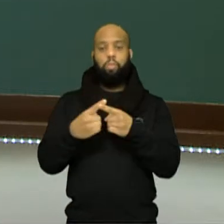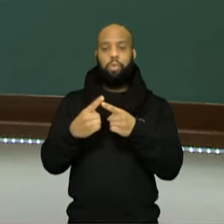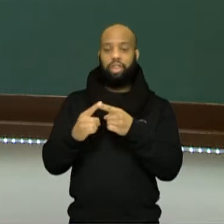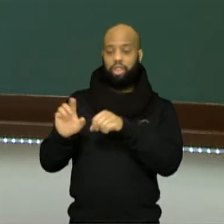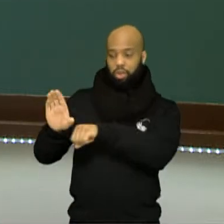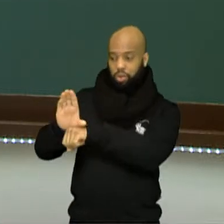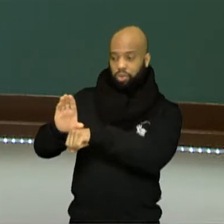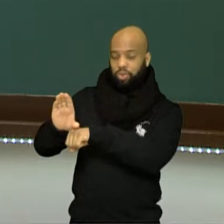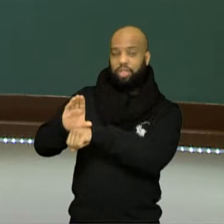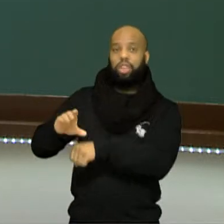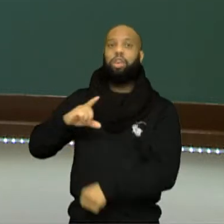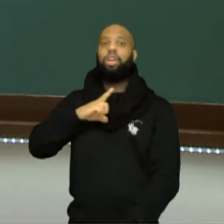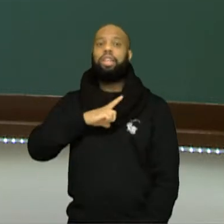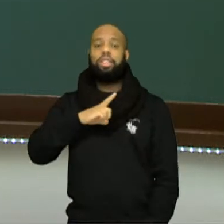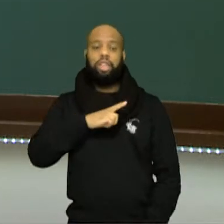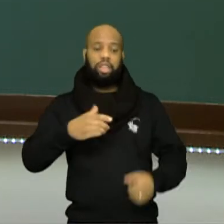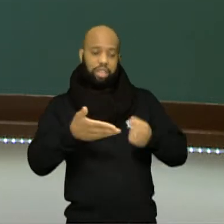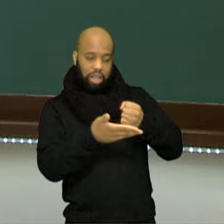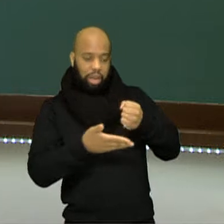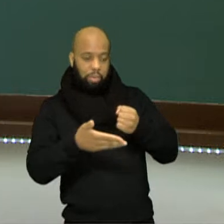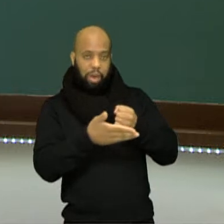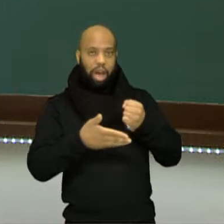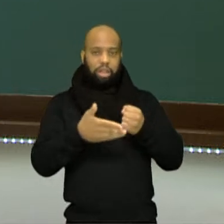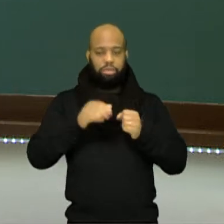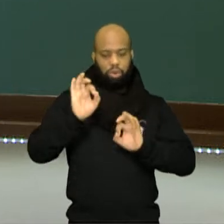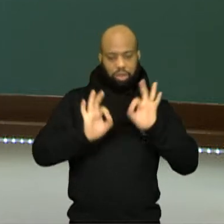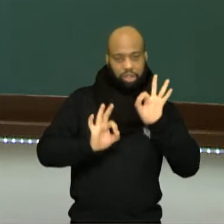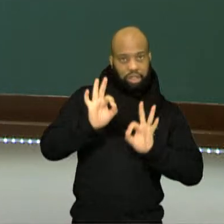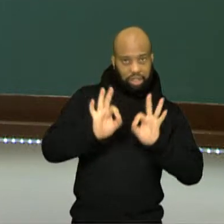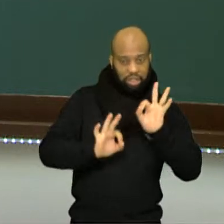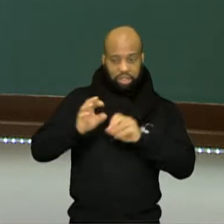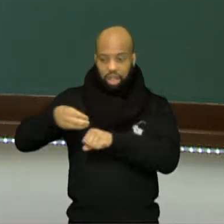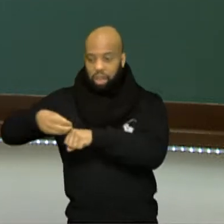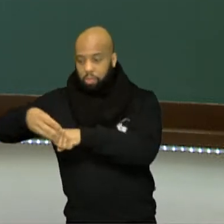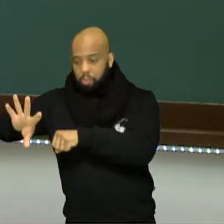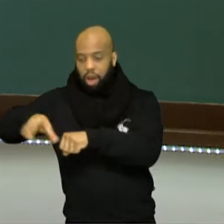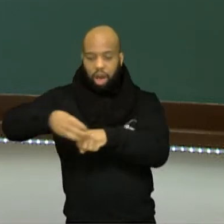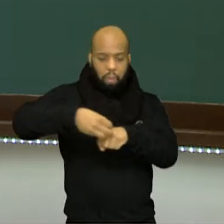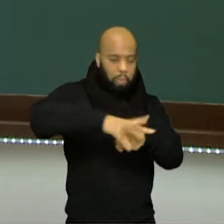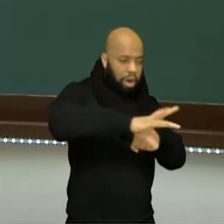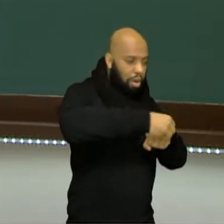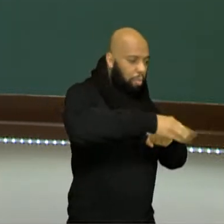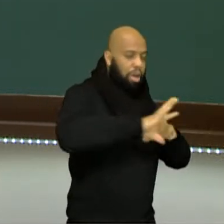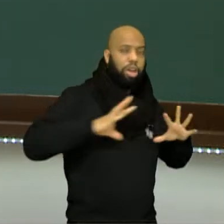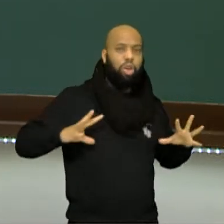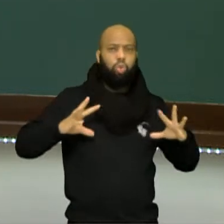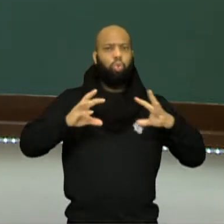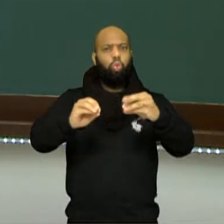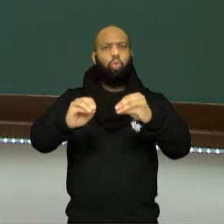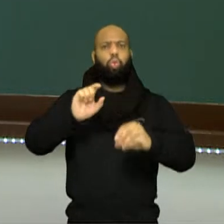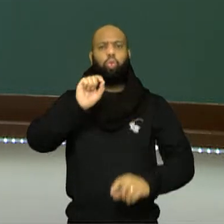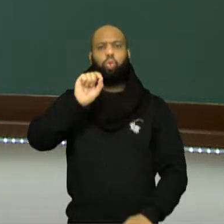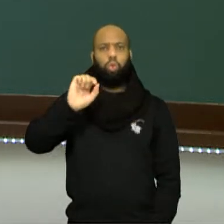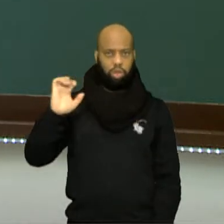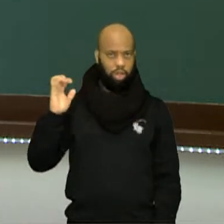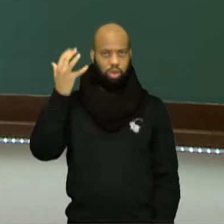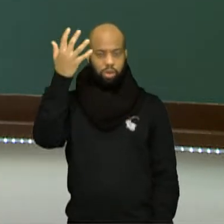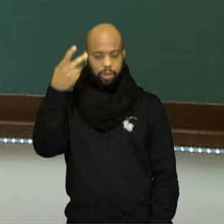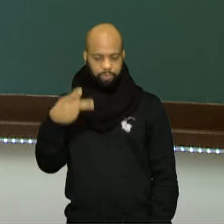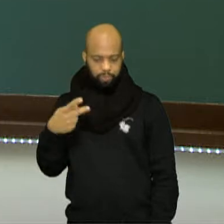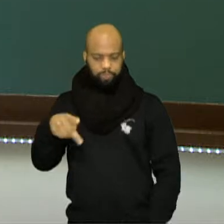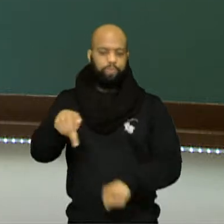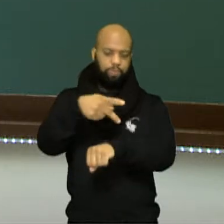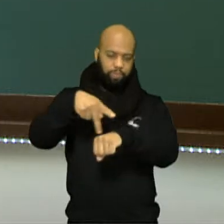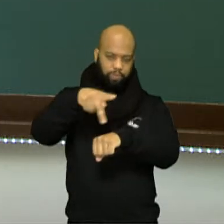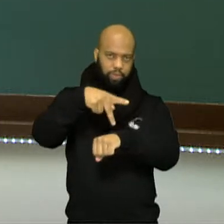Constituição que estão os princípios que regem e orientam tudo o que ocorre em nosso país.